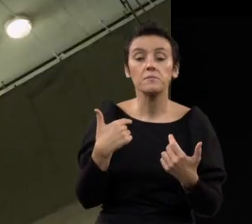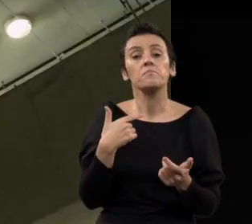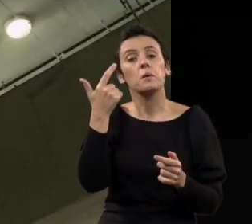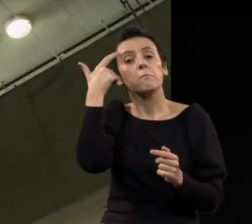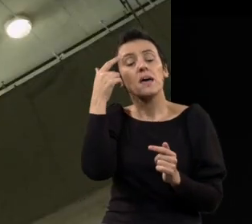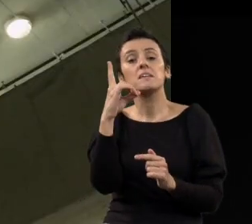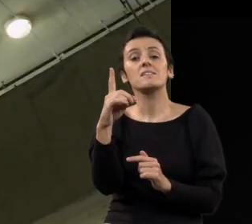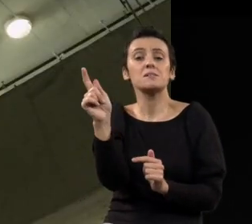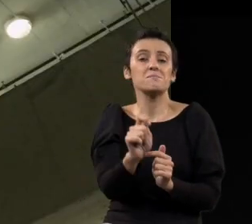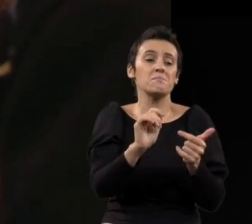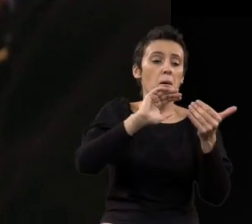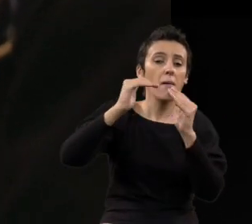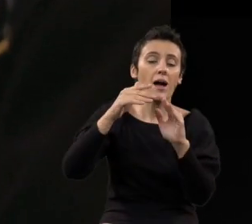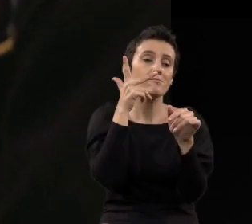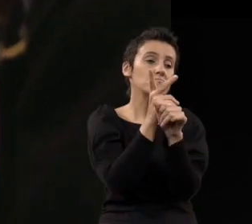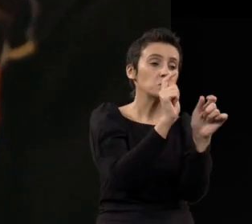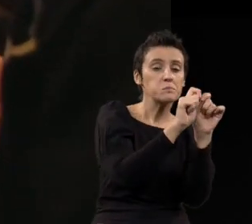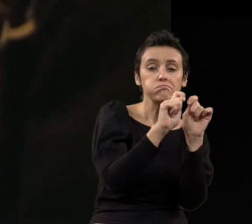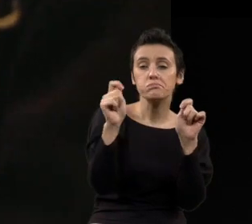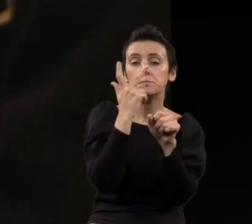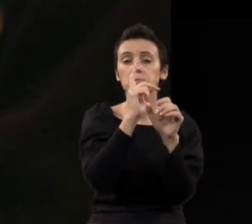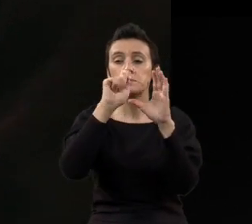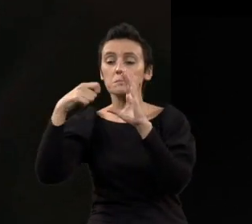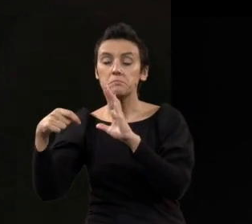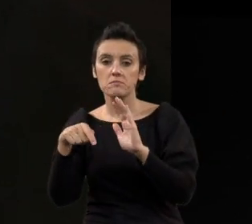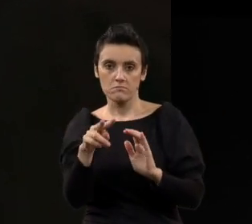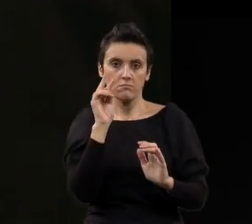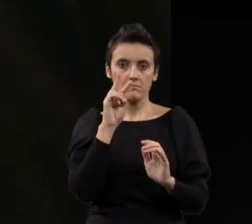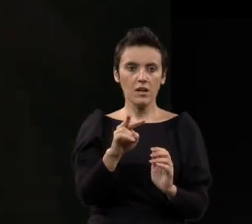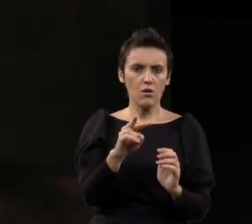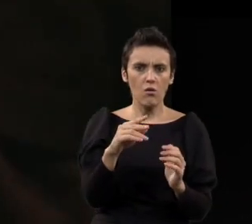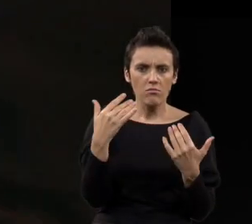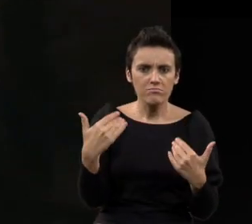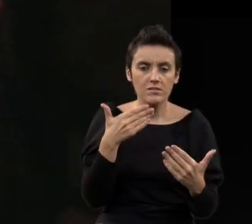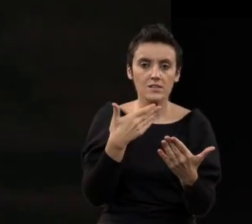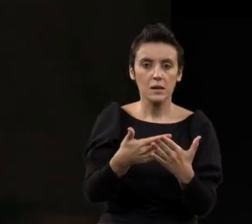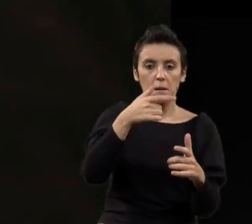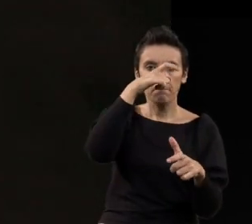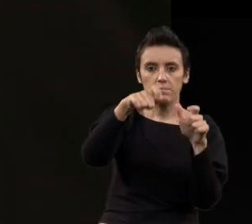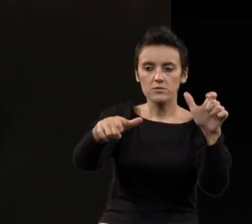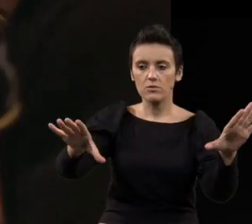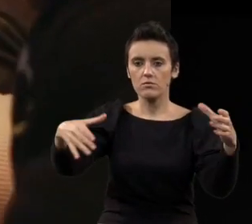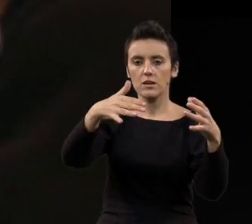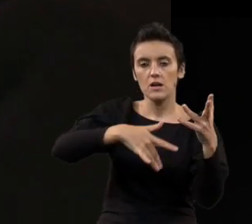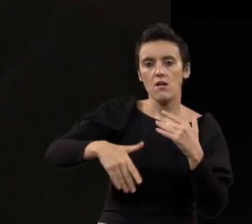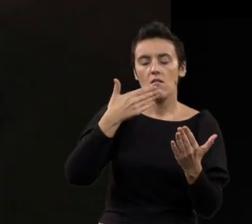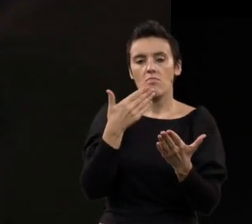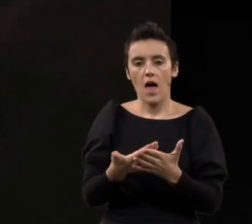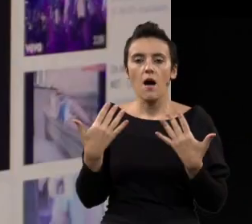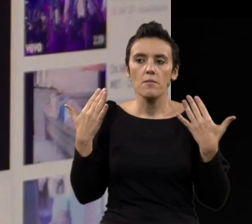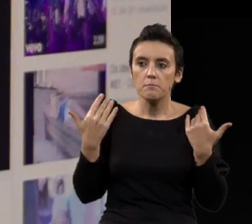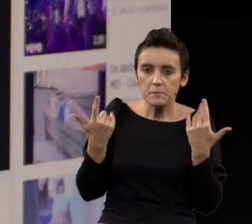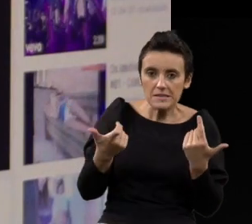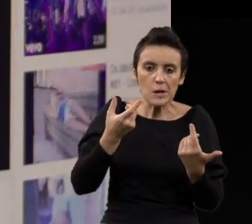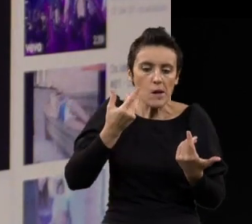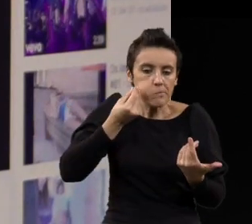bairro e, portanto, encarei uma comunidade com alguma urgência de mostrar quem é antes dela